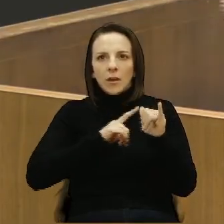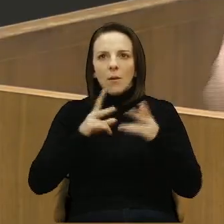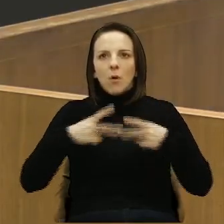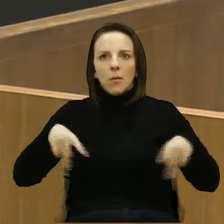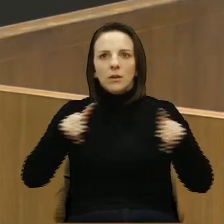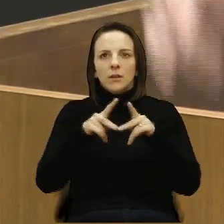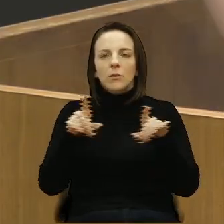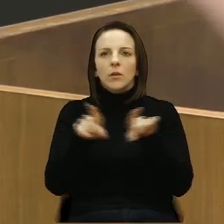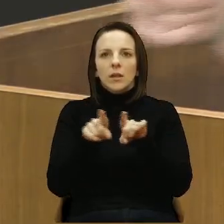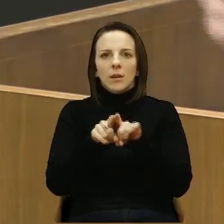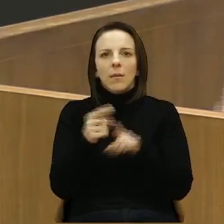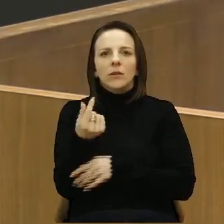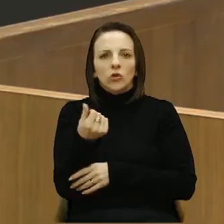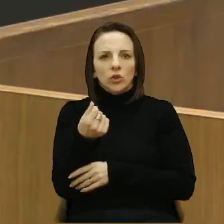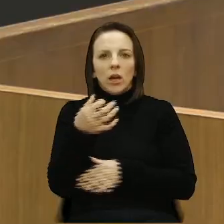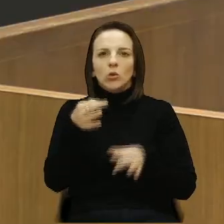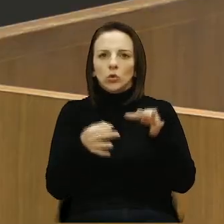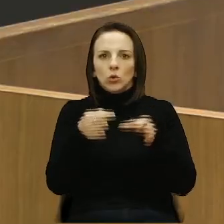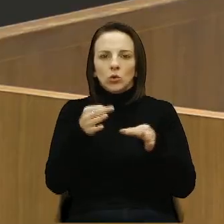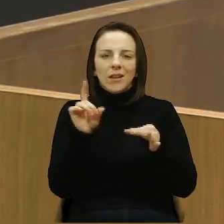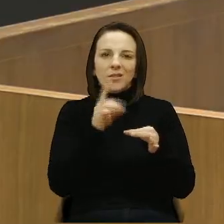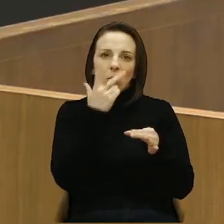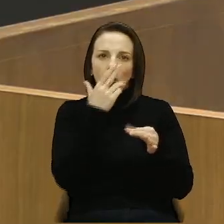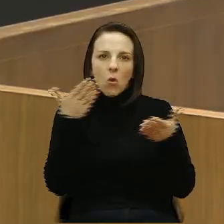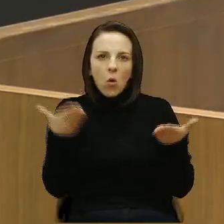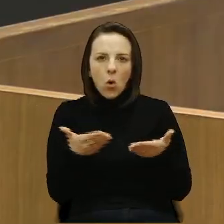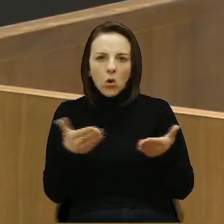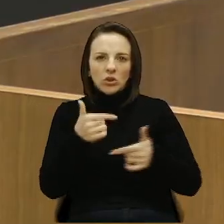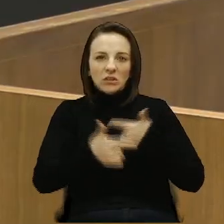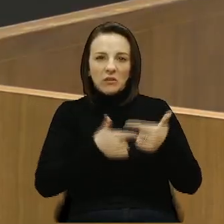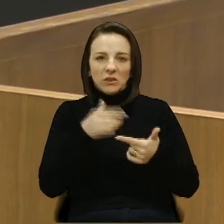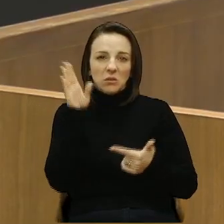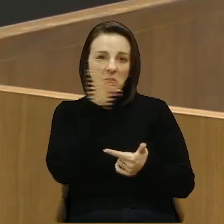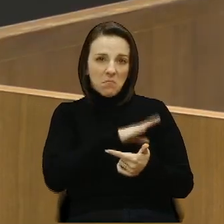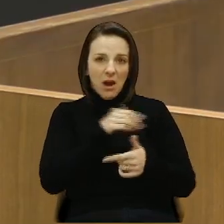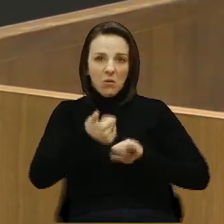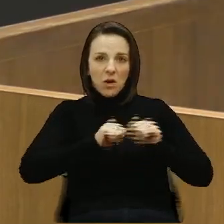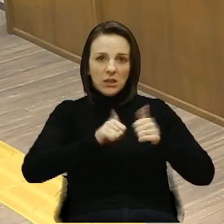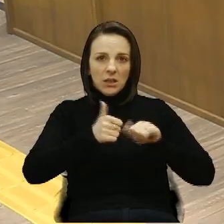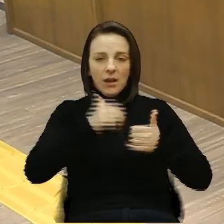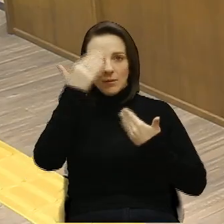a tarifa seja justa e não o que é hoje na nossa cidade, que é um serviço de má qualidade. Obrigado, senhor presidente. Obrigado, vereador.